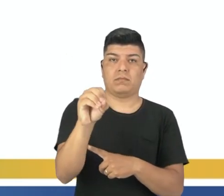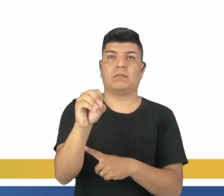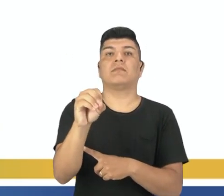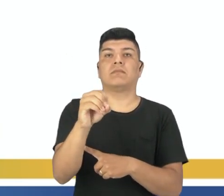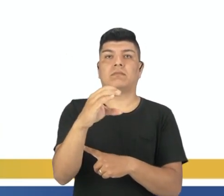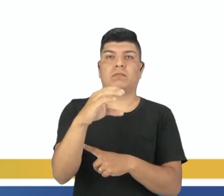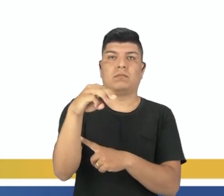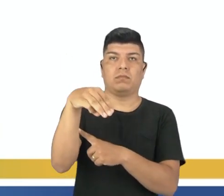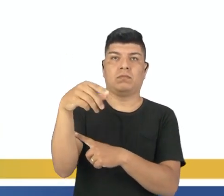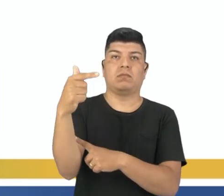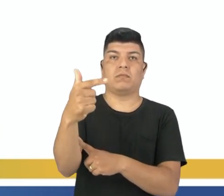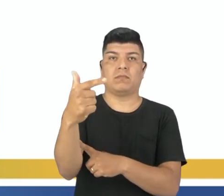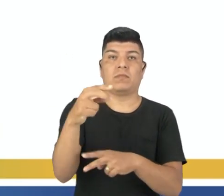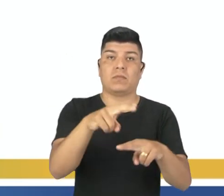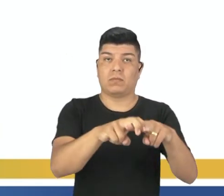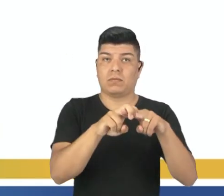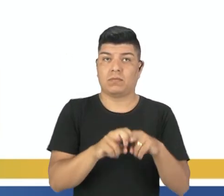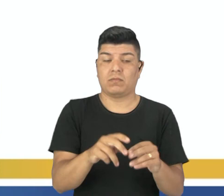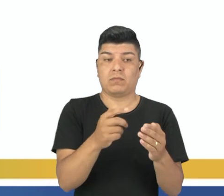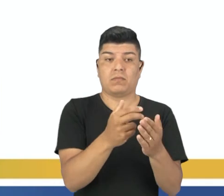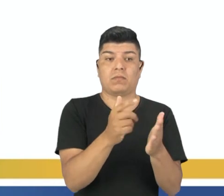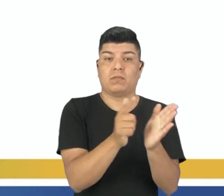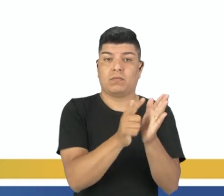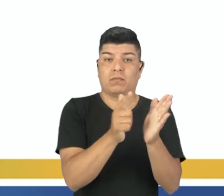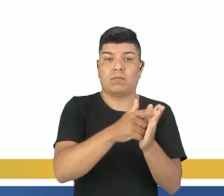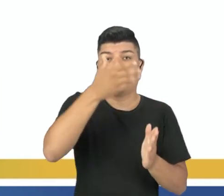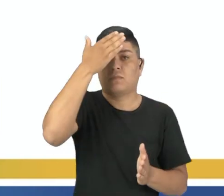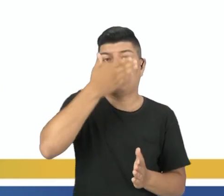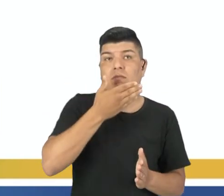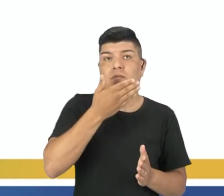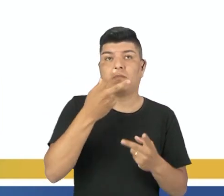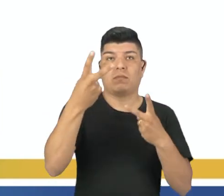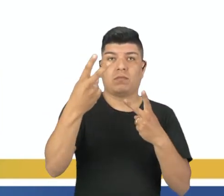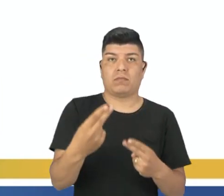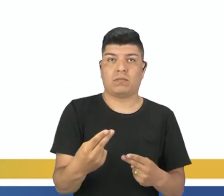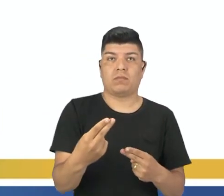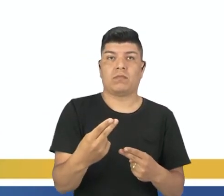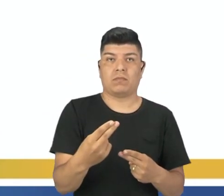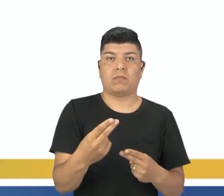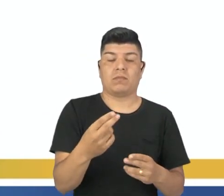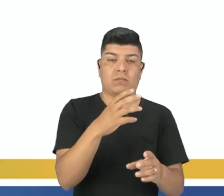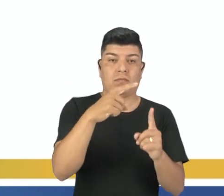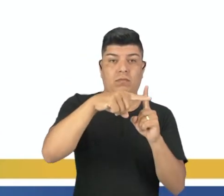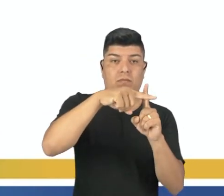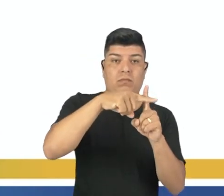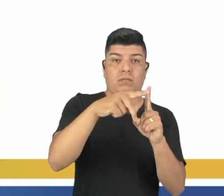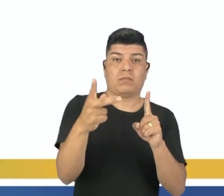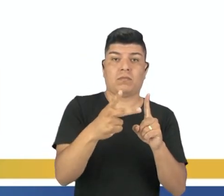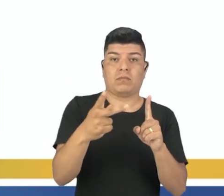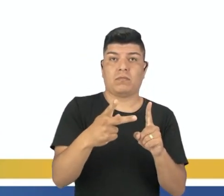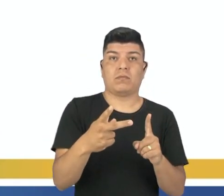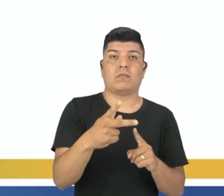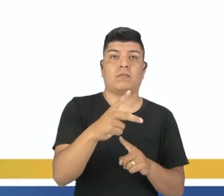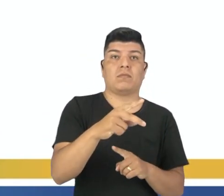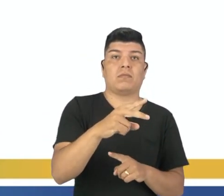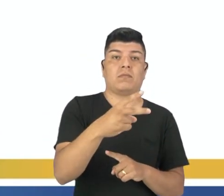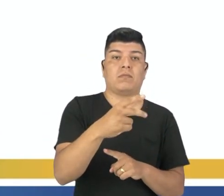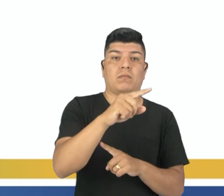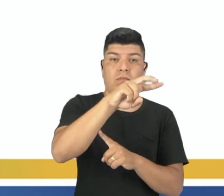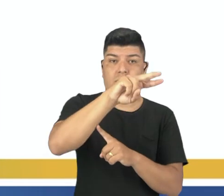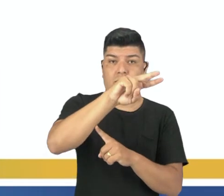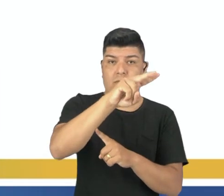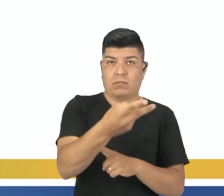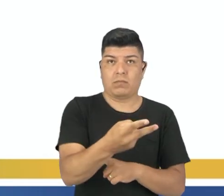quadrados portanto a área no papel dessa frente né É igual ao somatório das duas áreas que é igual a